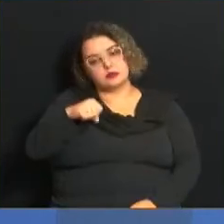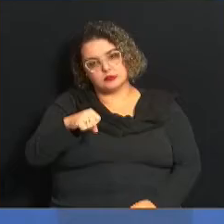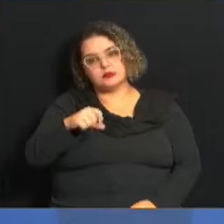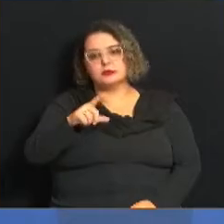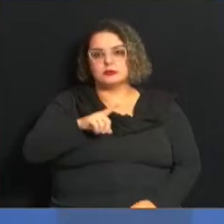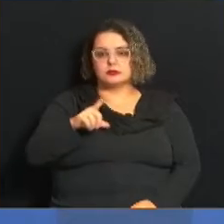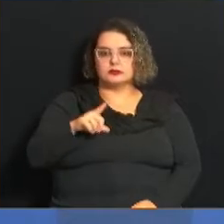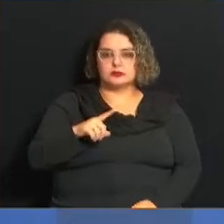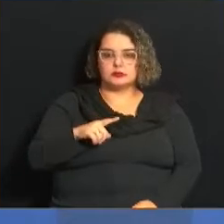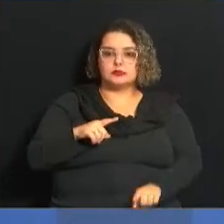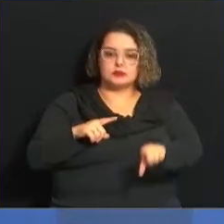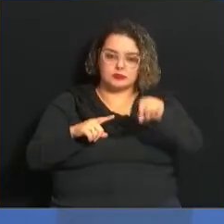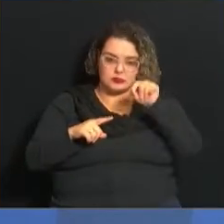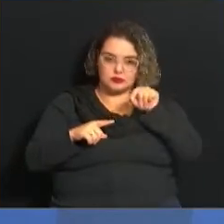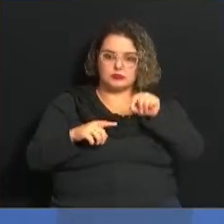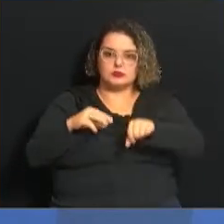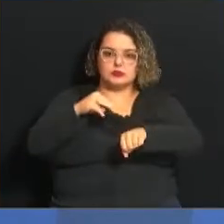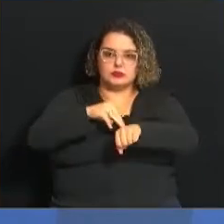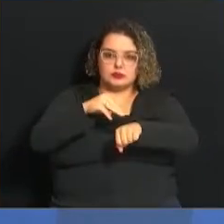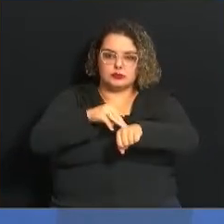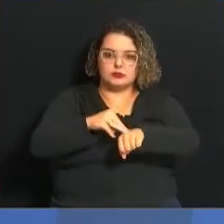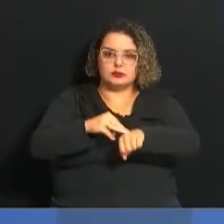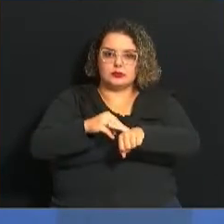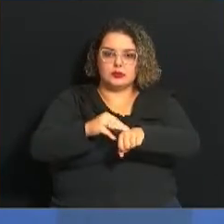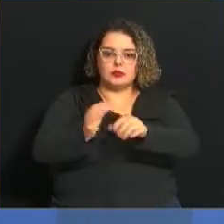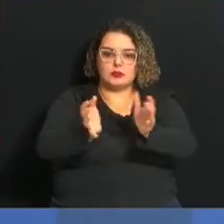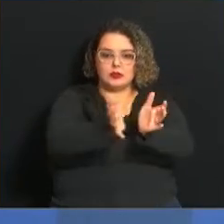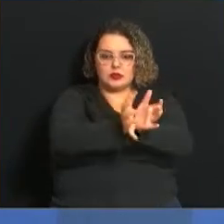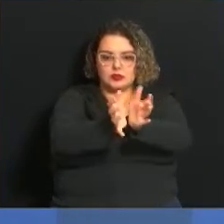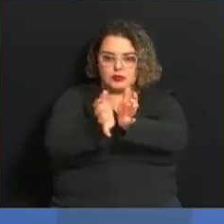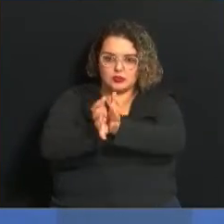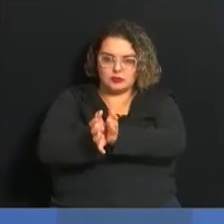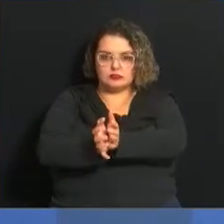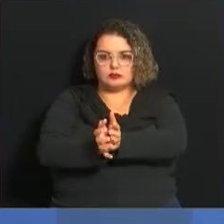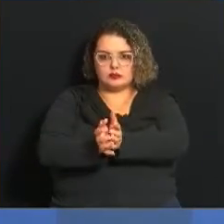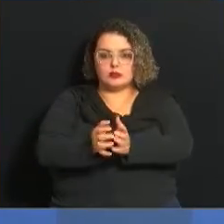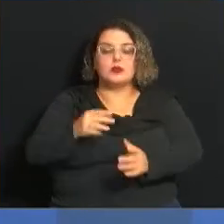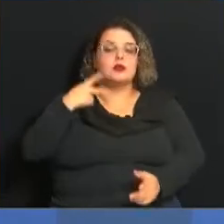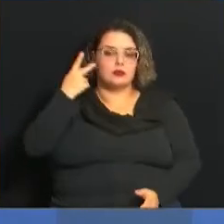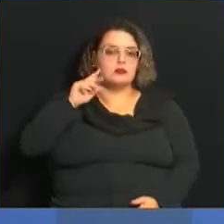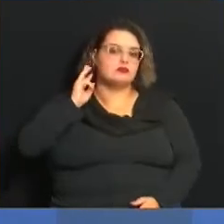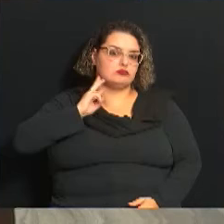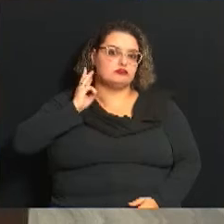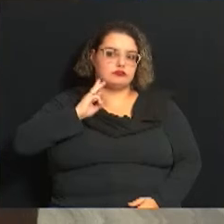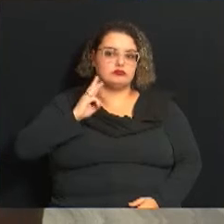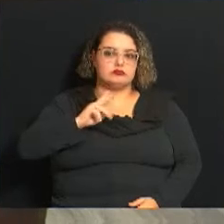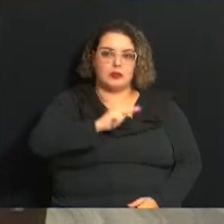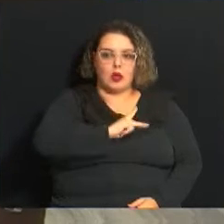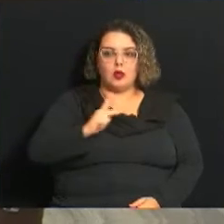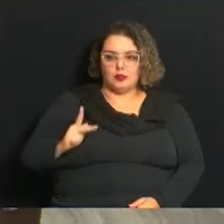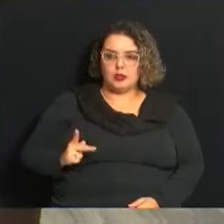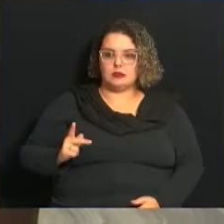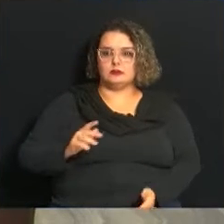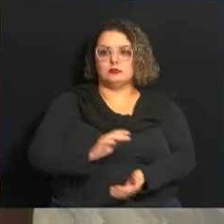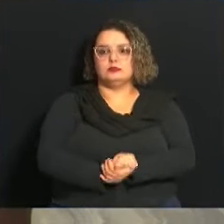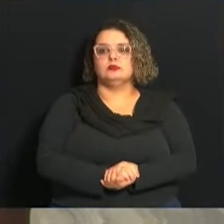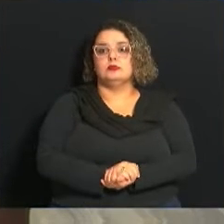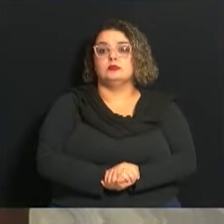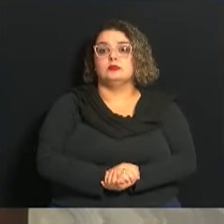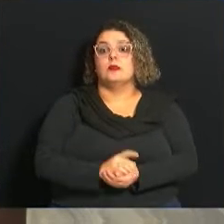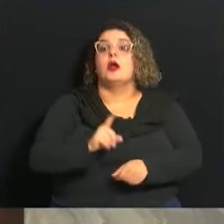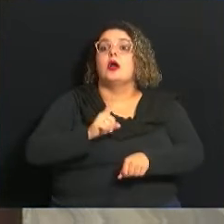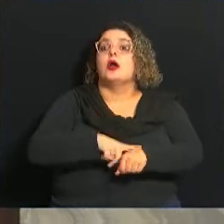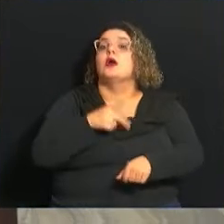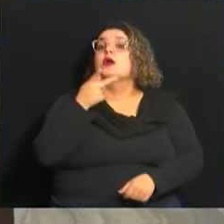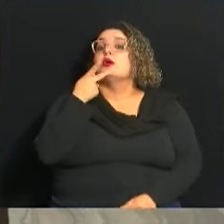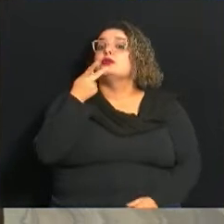a escolha dos membros da comissão e automaticamente o vereador Cecílio Santos será o presidente. Hora de nós falarmos sobre